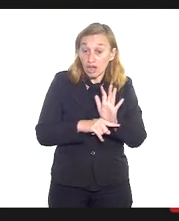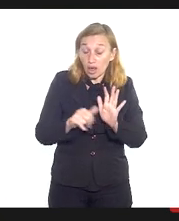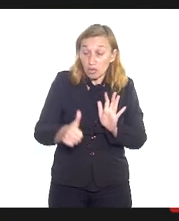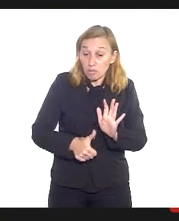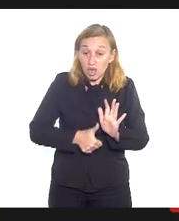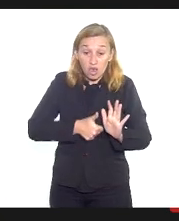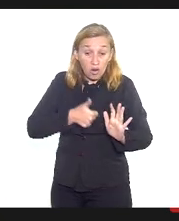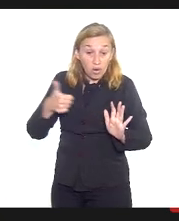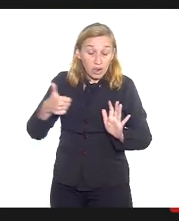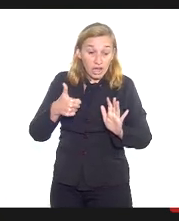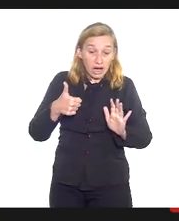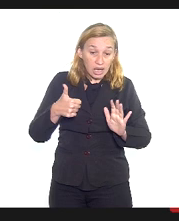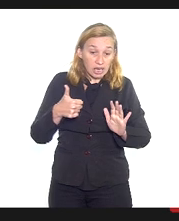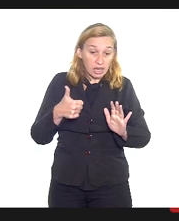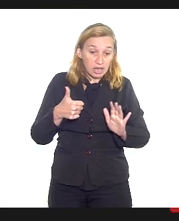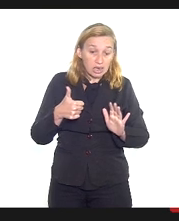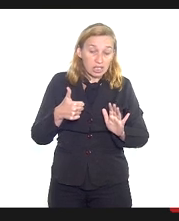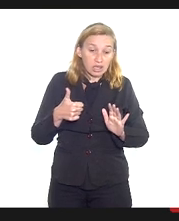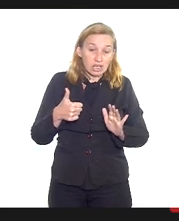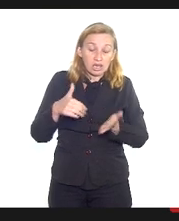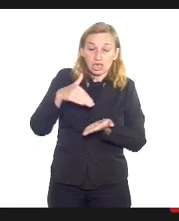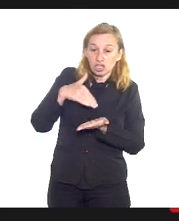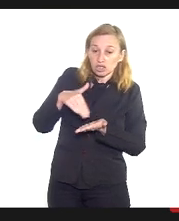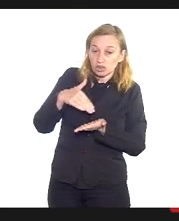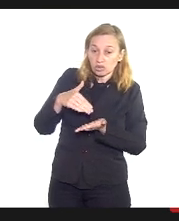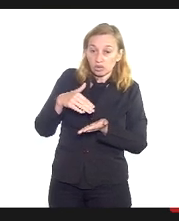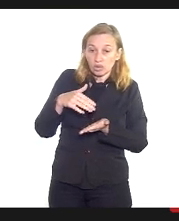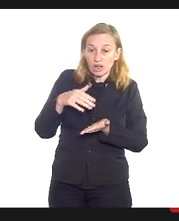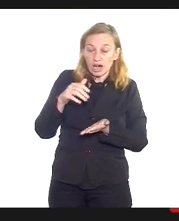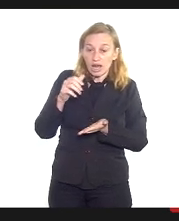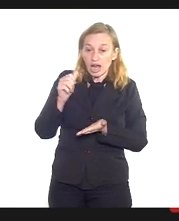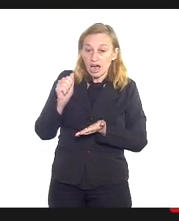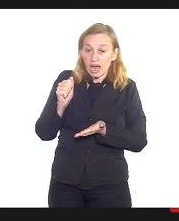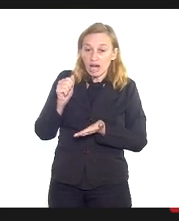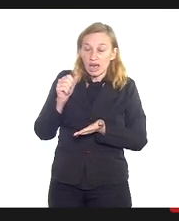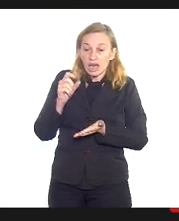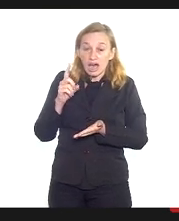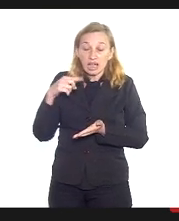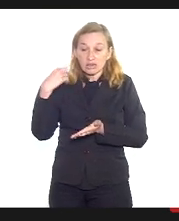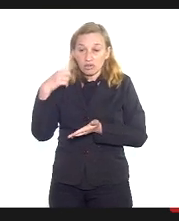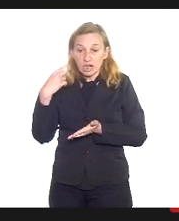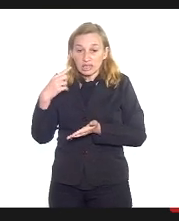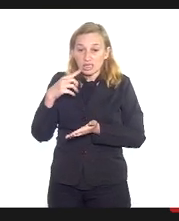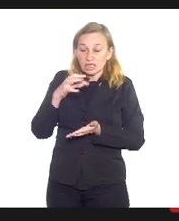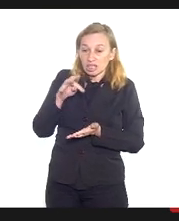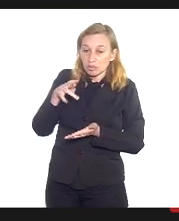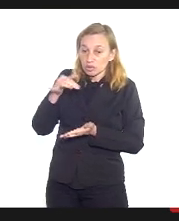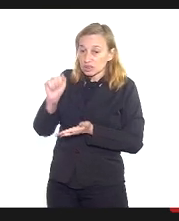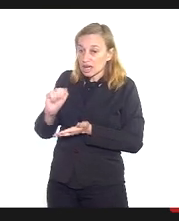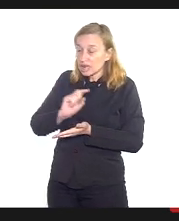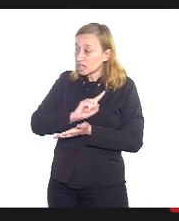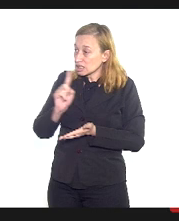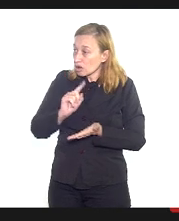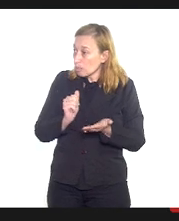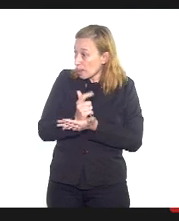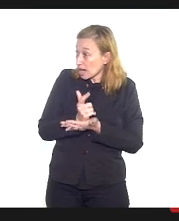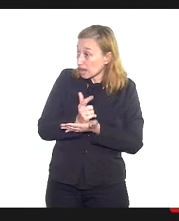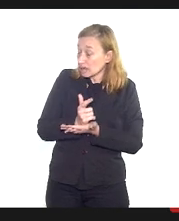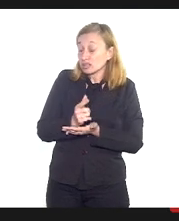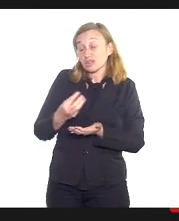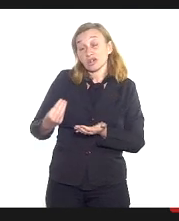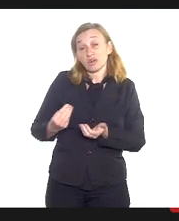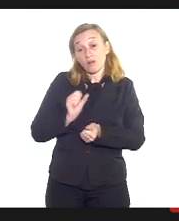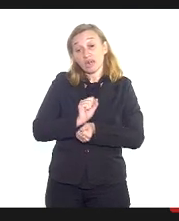dos escritórios de advocacia tributária e não tributária, a gente vai ficar esperando a vida toda.